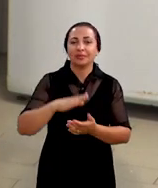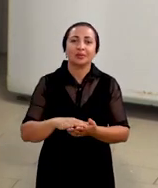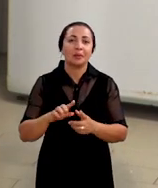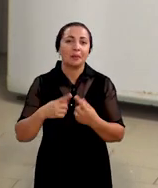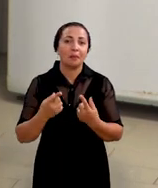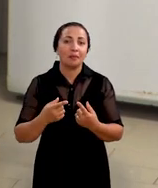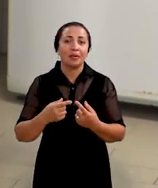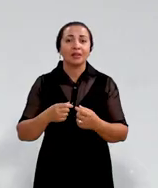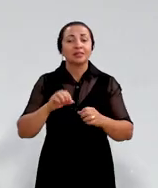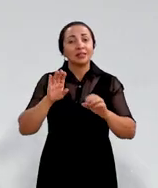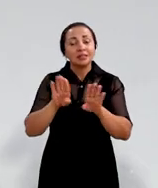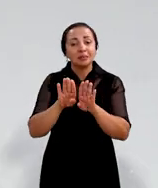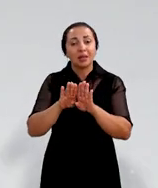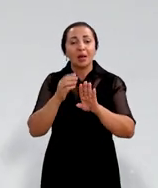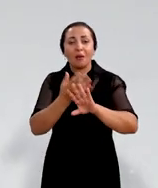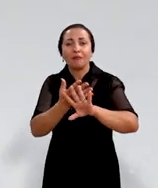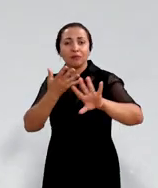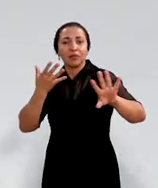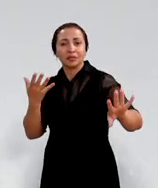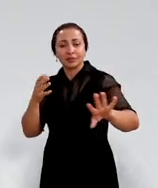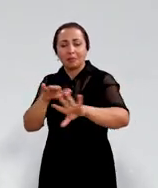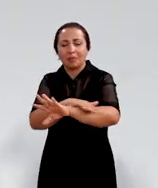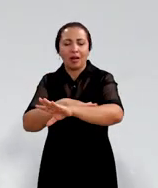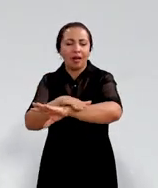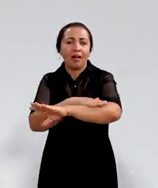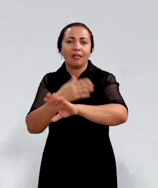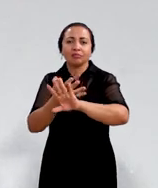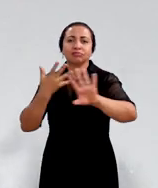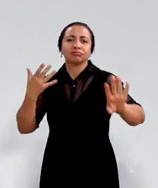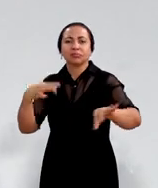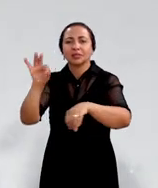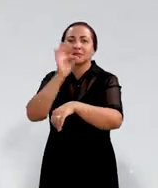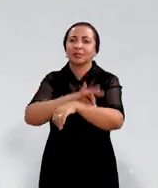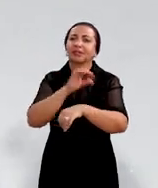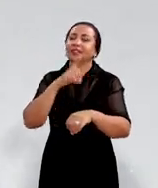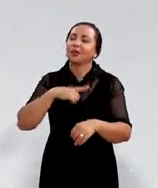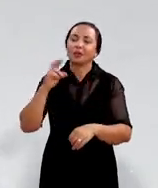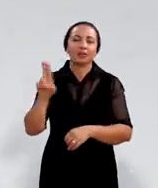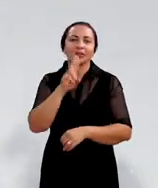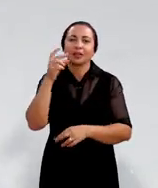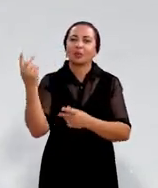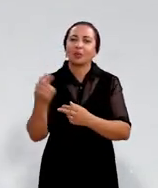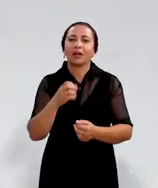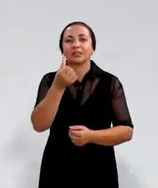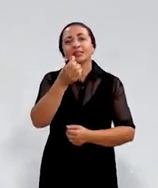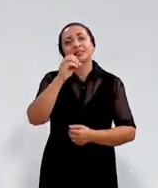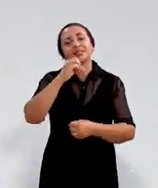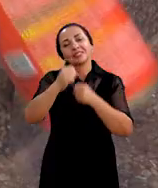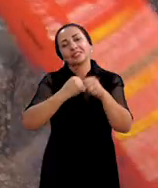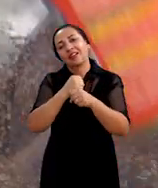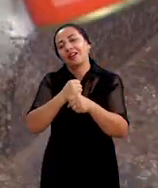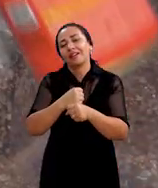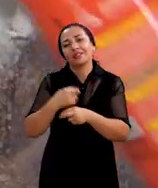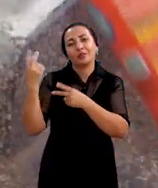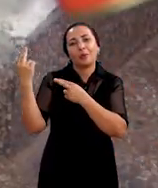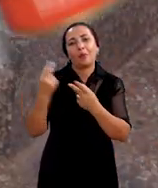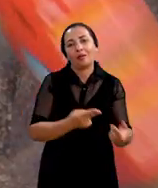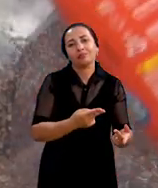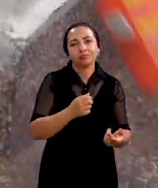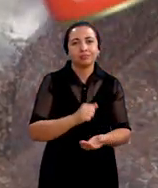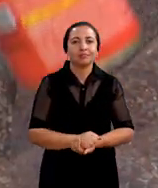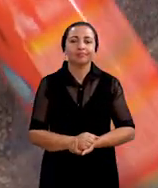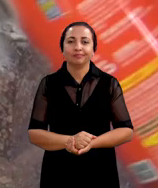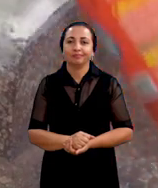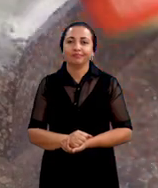no Brasil. E os repelentes? Os repelentes a gente vem usando mesmo, né, há mais de 60 anos.